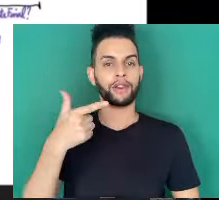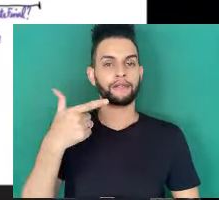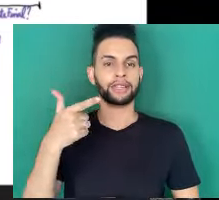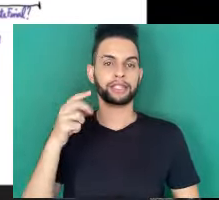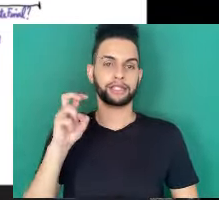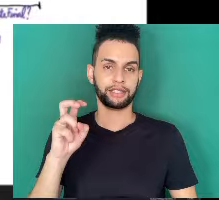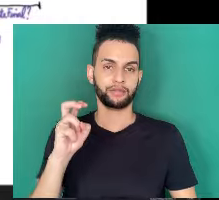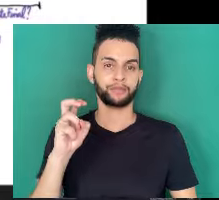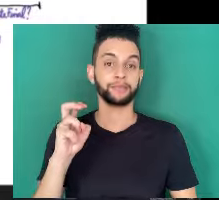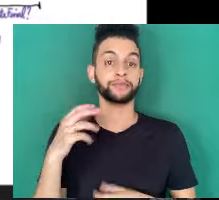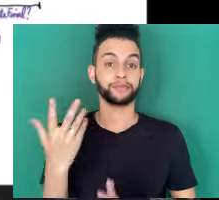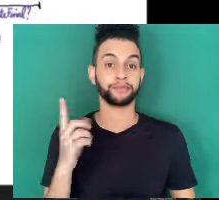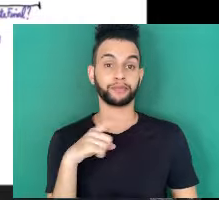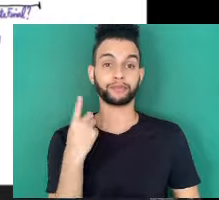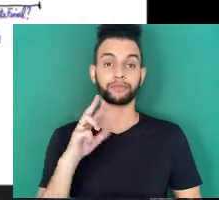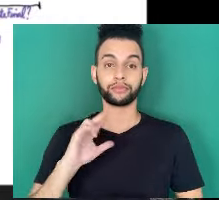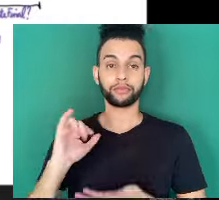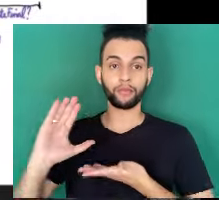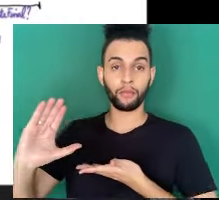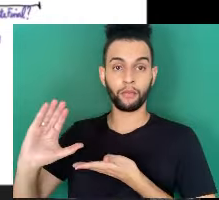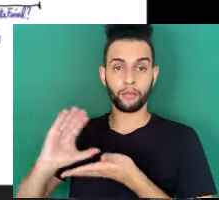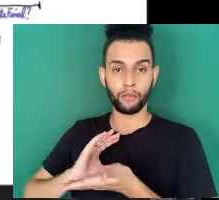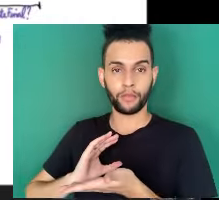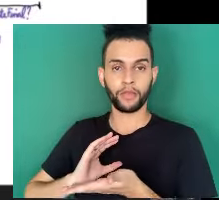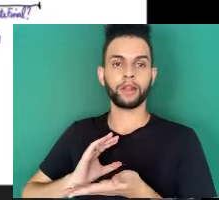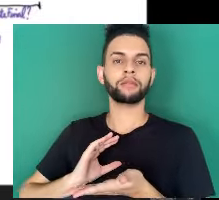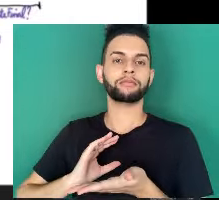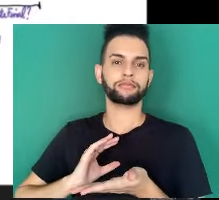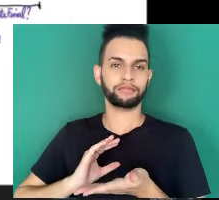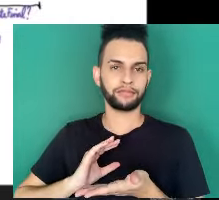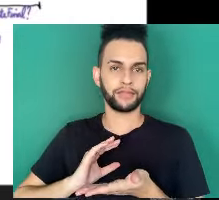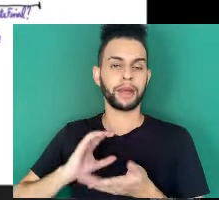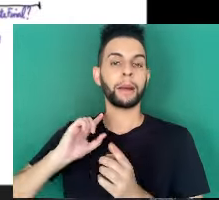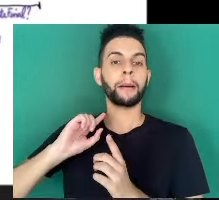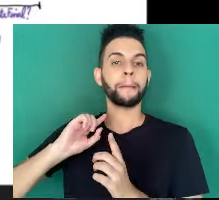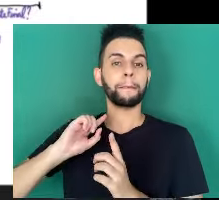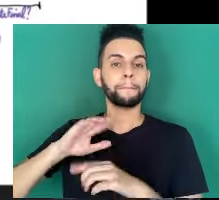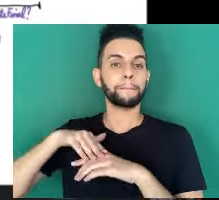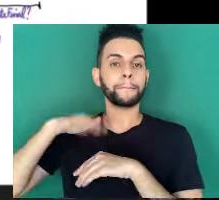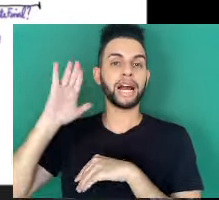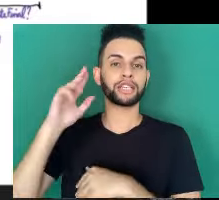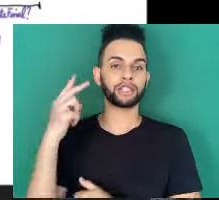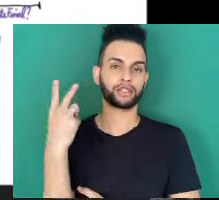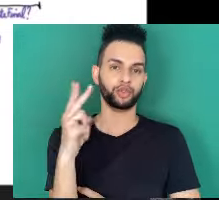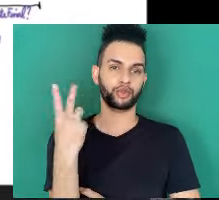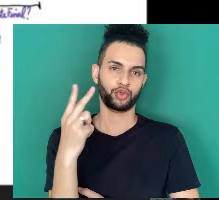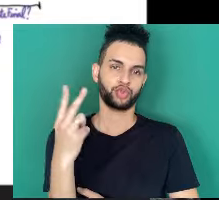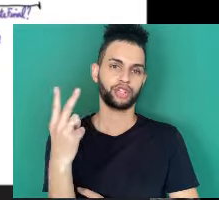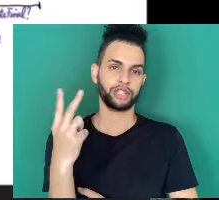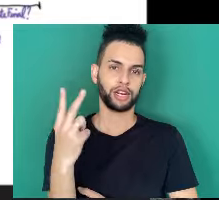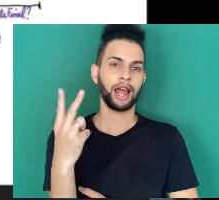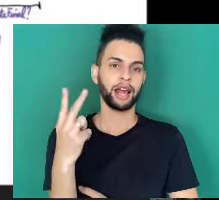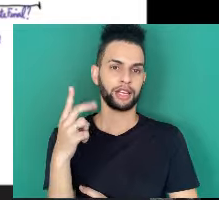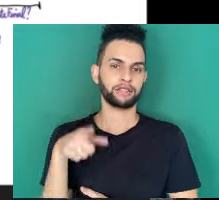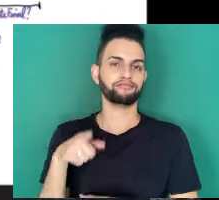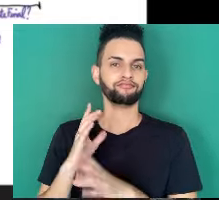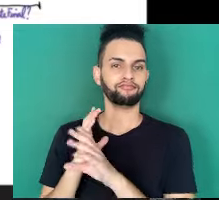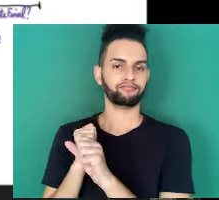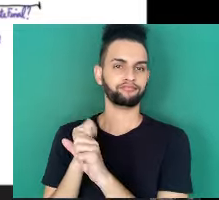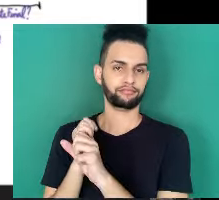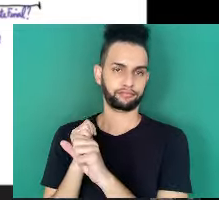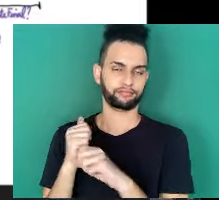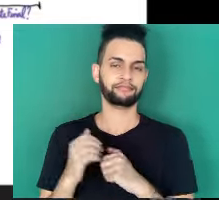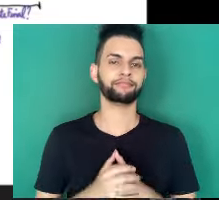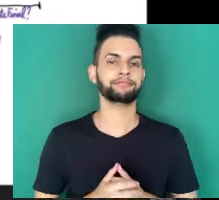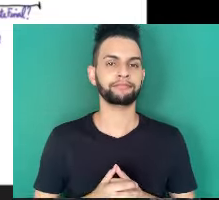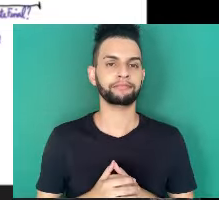Então, a gente vai ter ganho, né, mais do que R$ 2,00, né, nessa nova